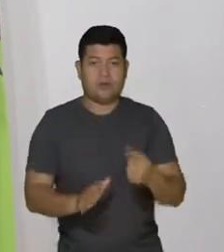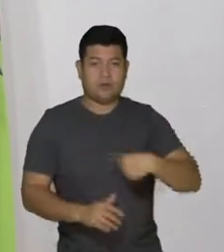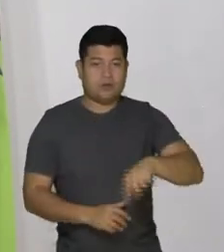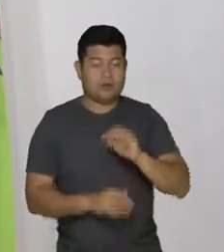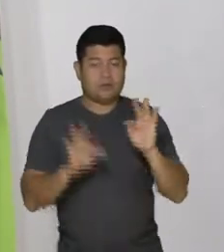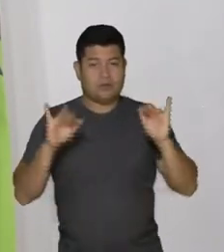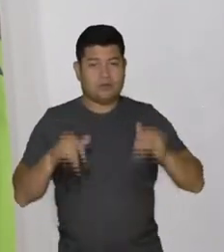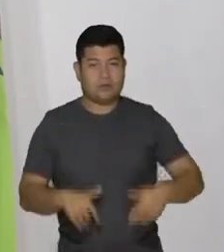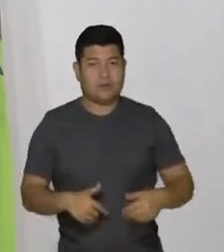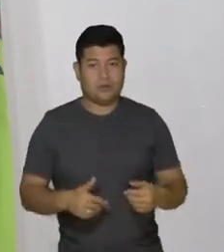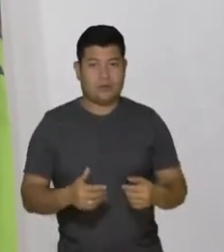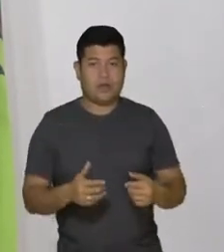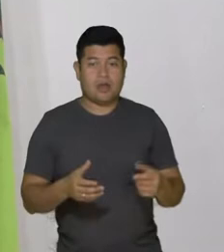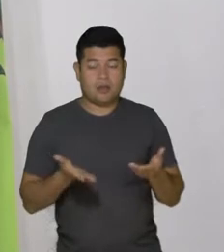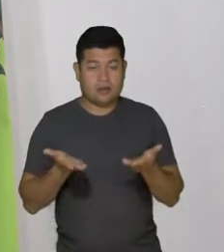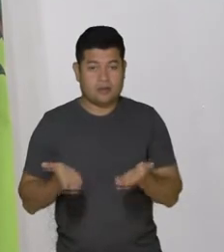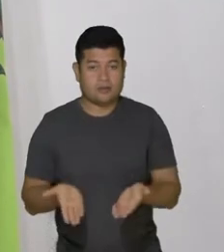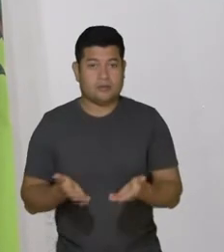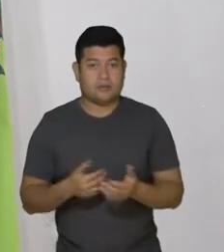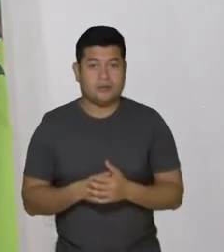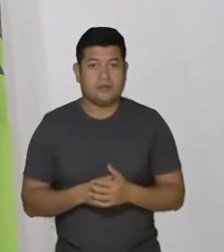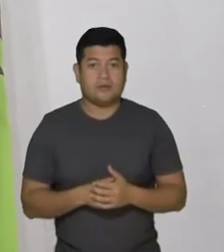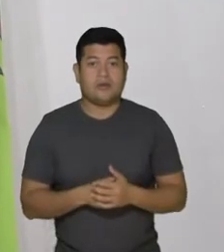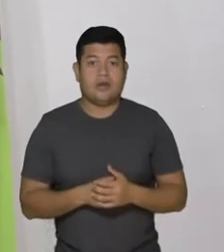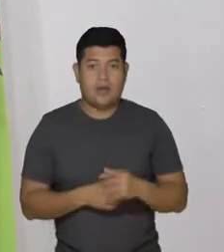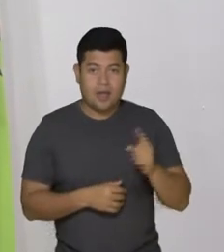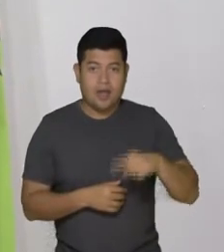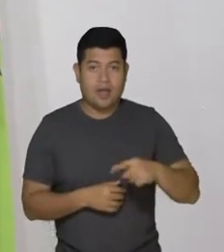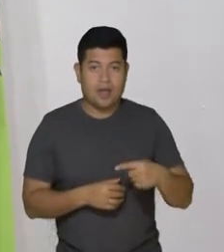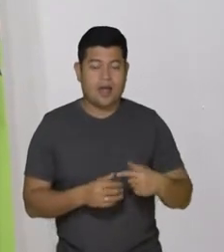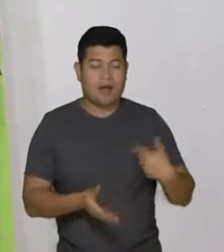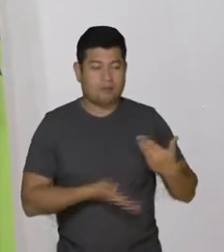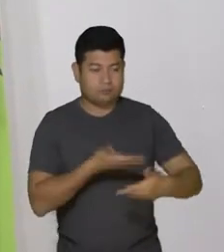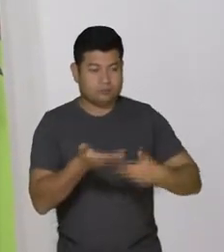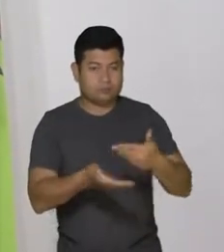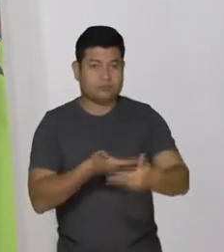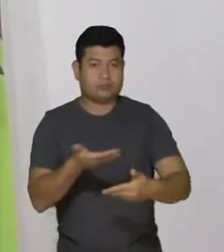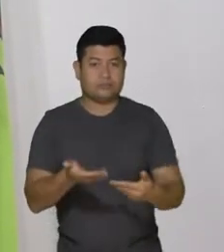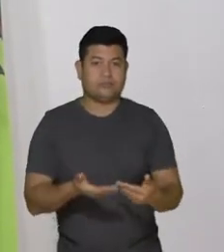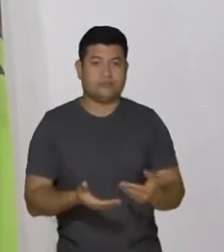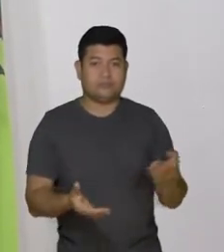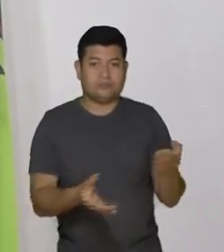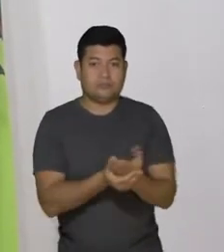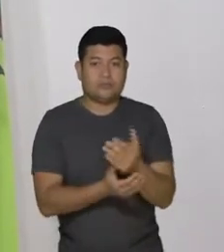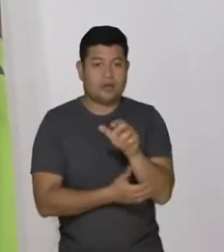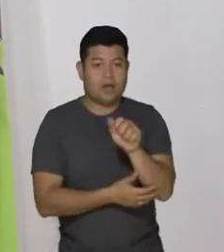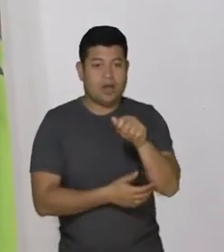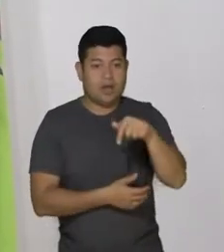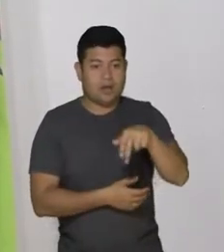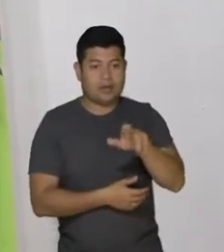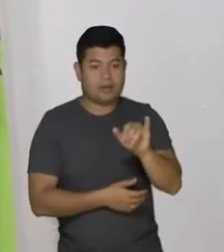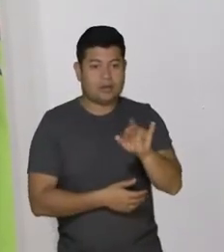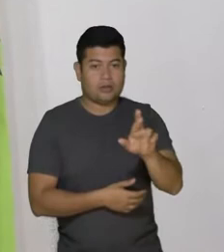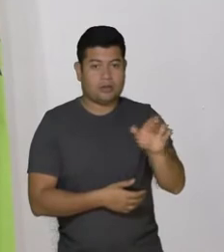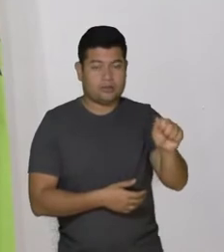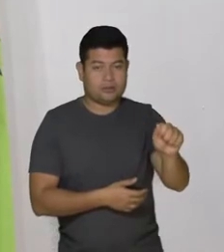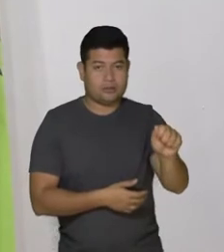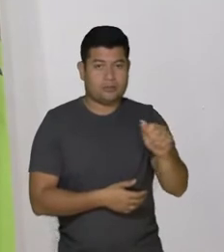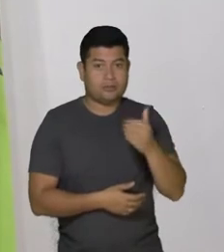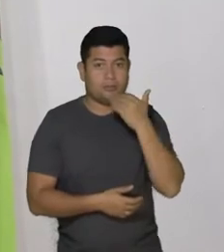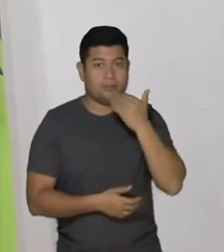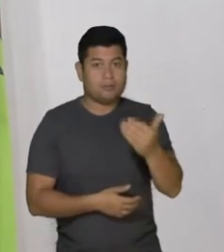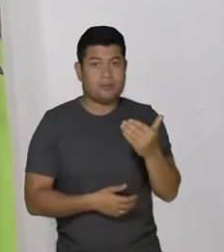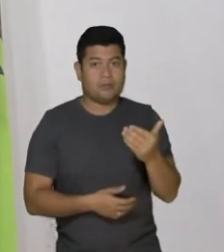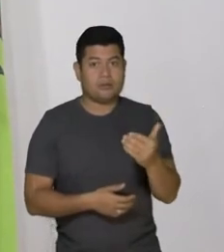esse daqui Deputado Ivan foi o tal do processo que o Akira em menos de algumas horas pediu